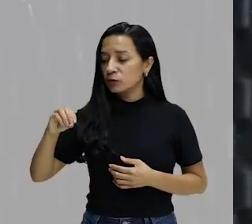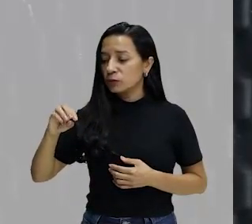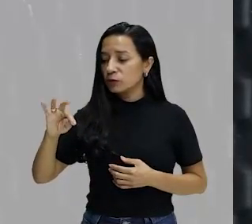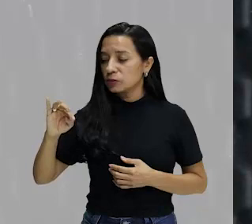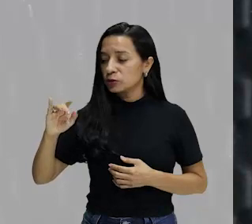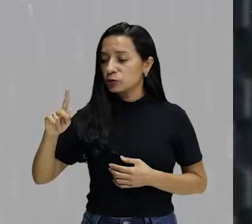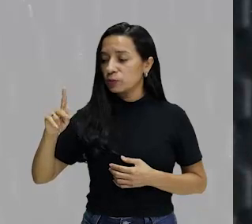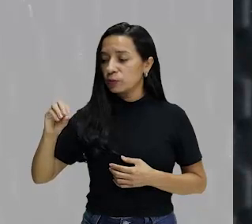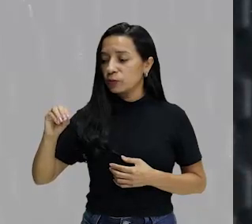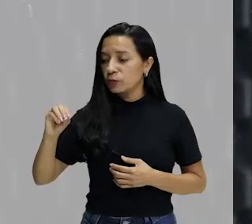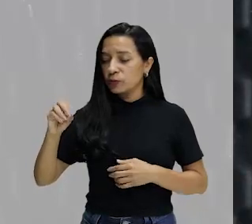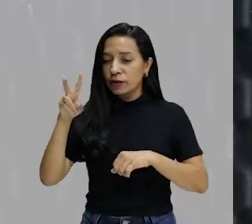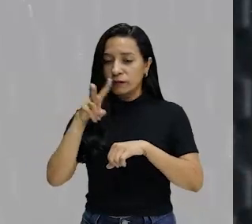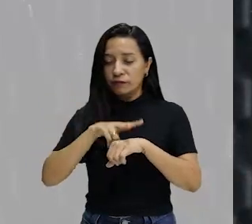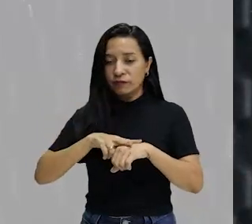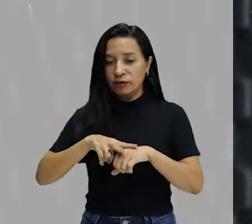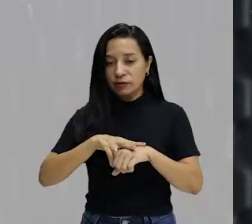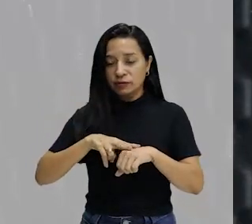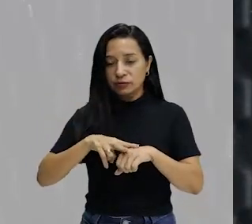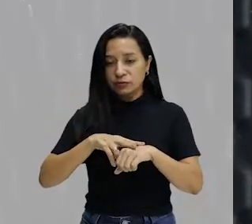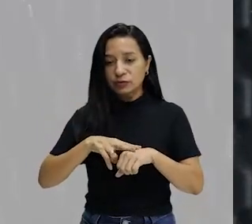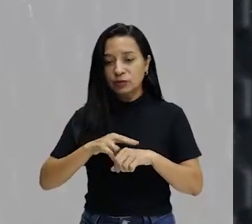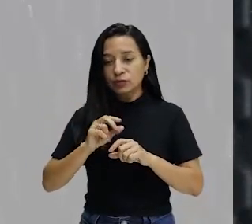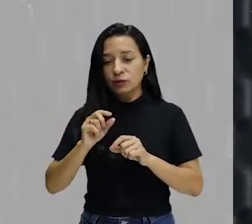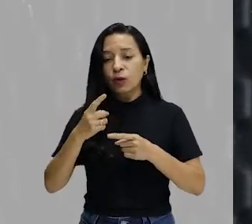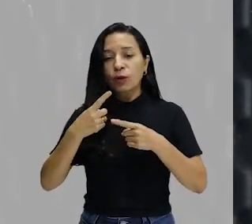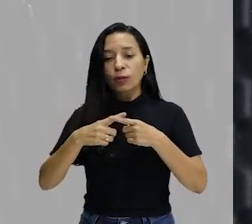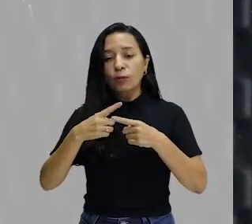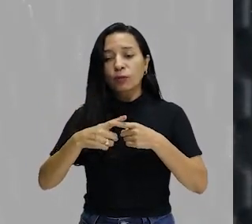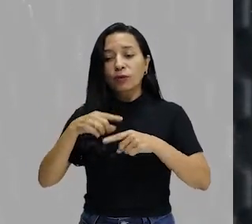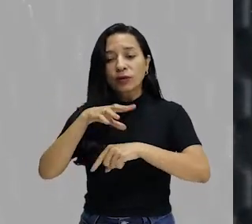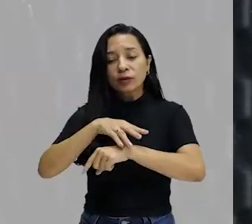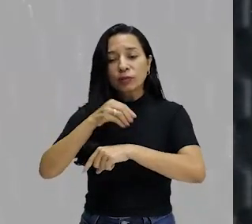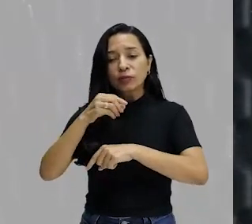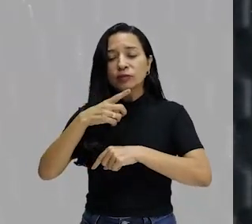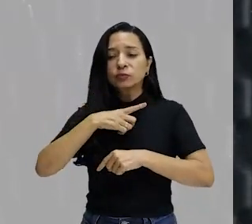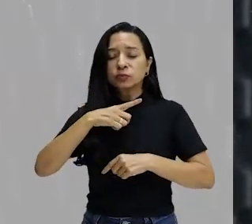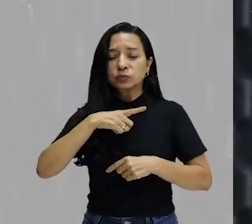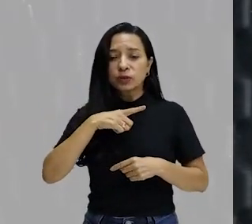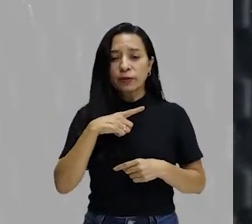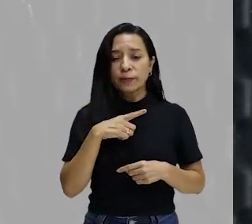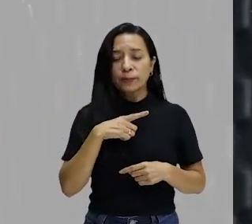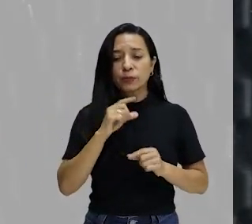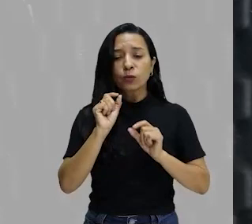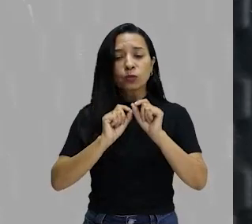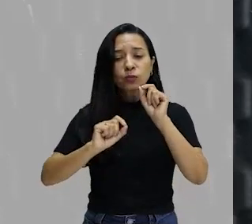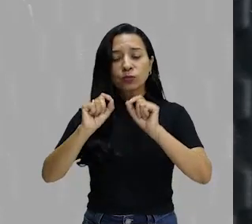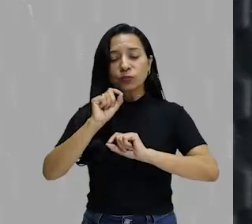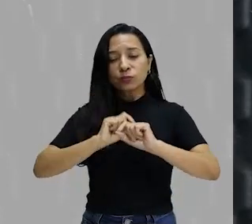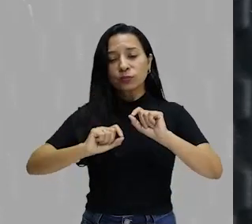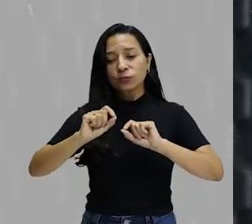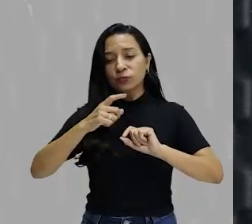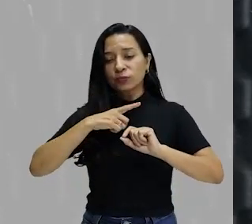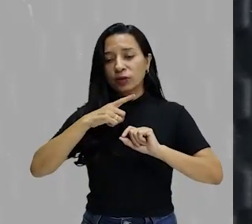verde, plumagem verde. Por que a plumagem verde ocorre? A plumagem verde ocorre nos indivíduos que têm pelo menos